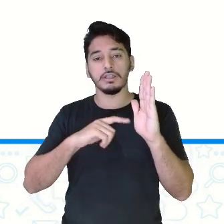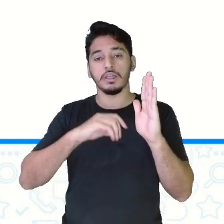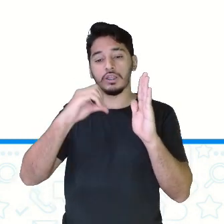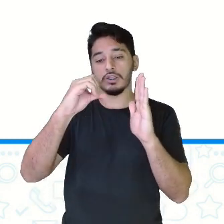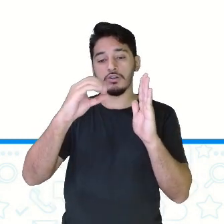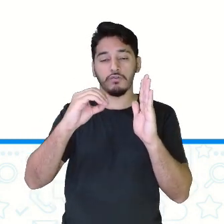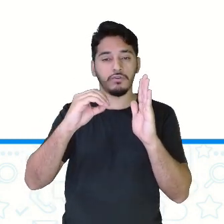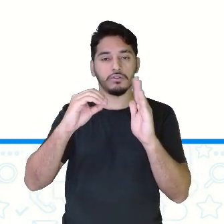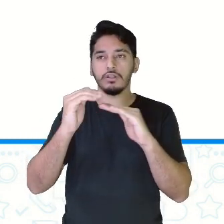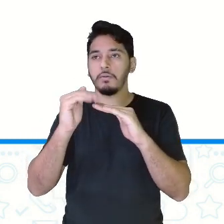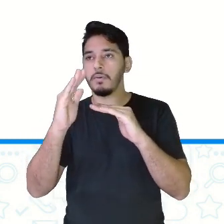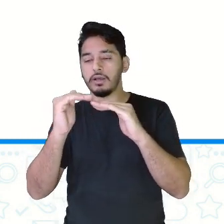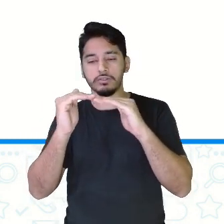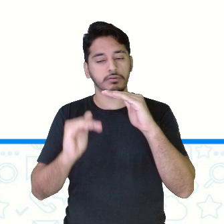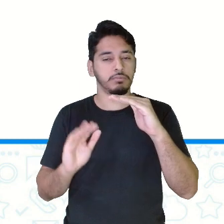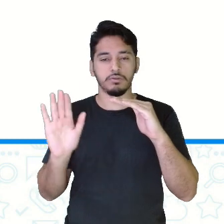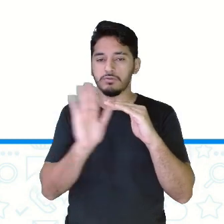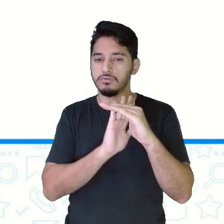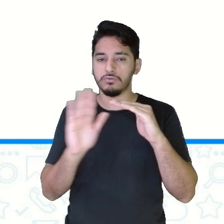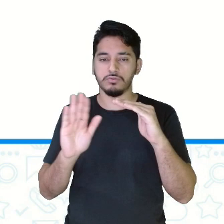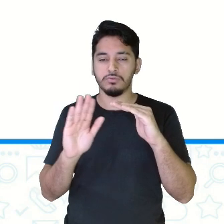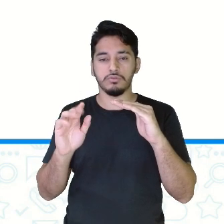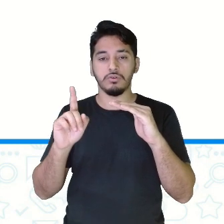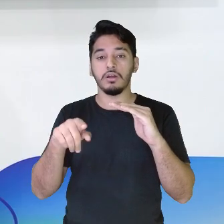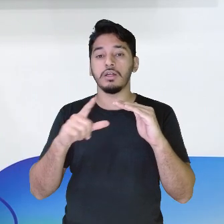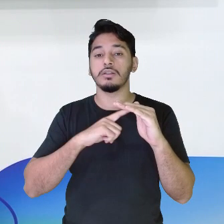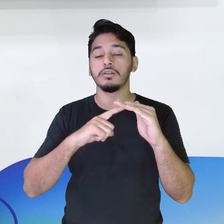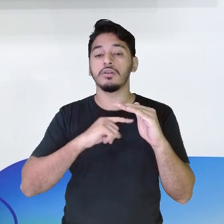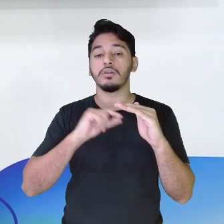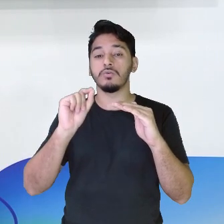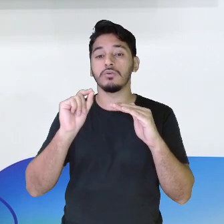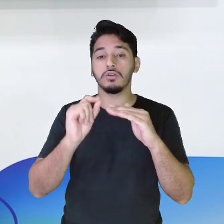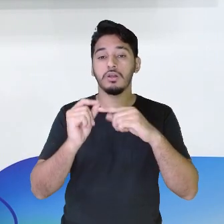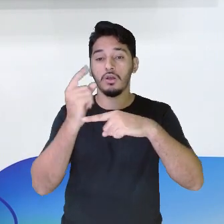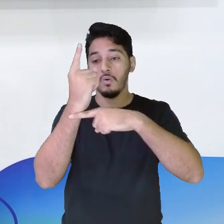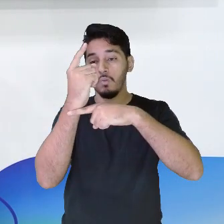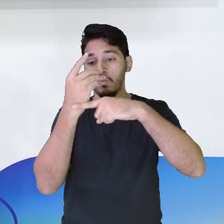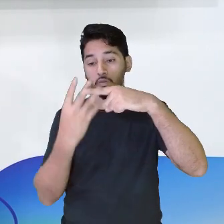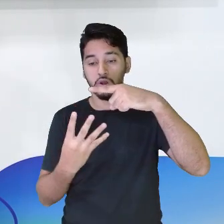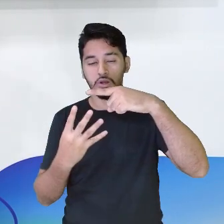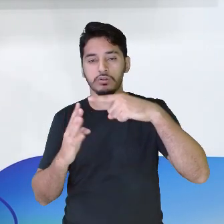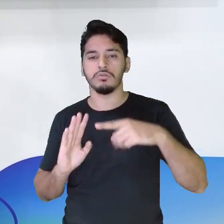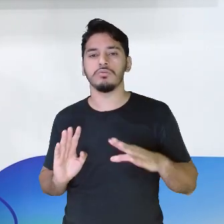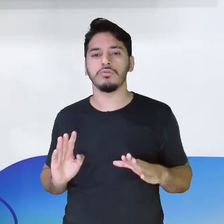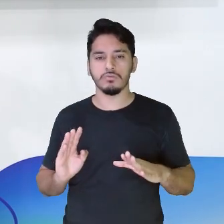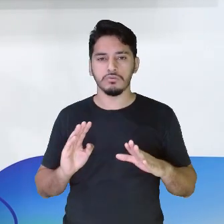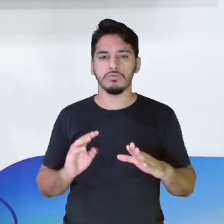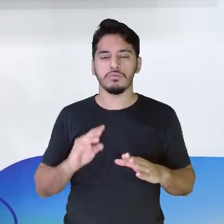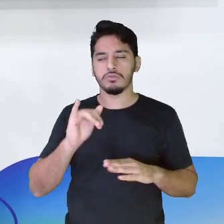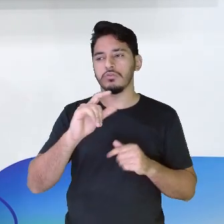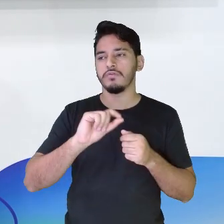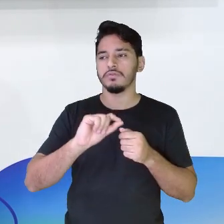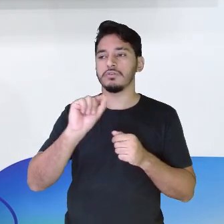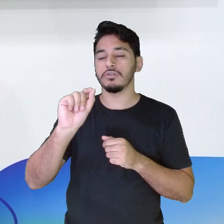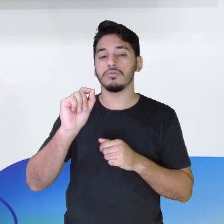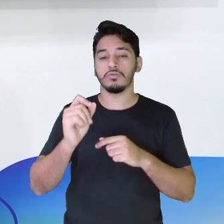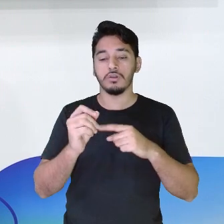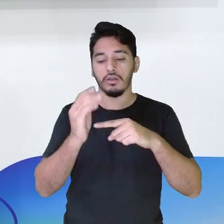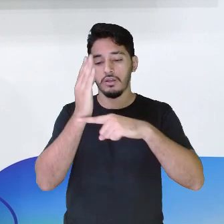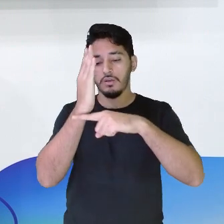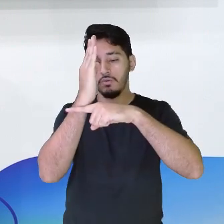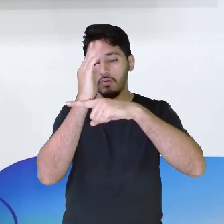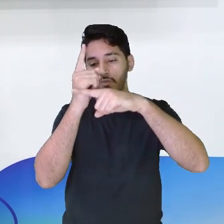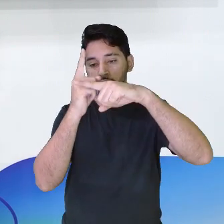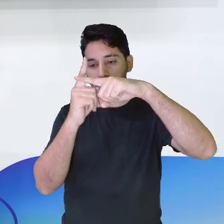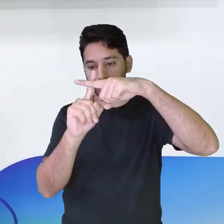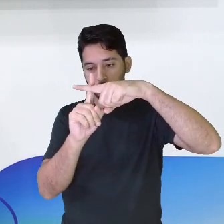graus, nem mais, nem menos, ele dá 1/4 de volta. Se eu fizesse, por exemplo, uma